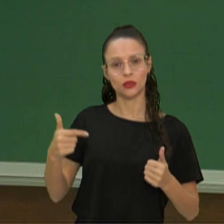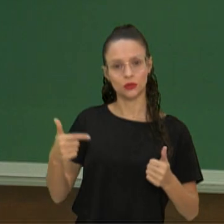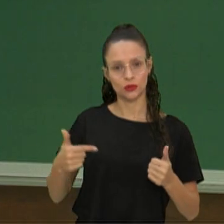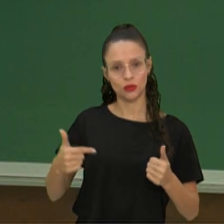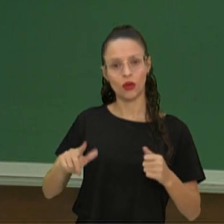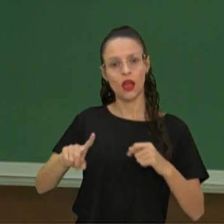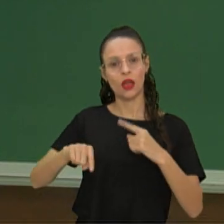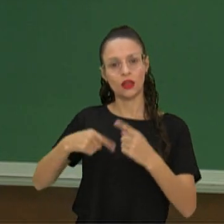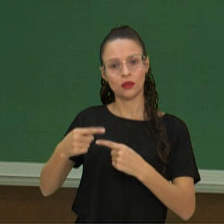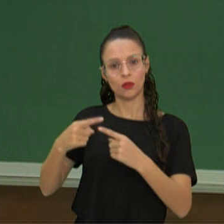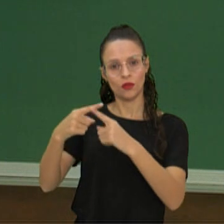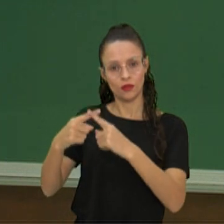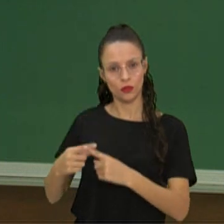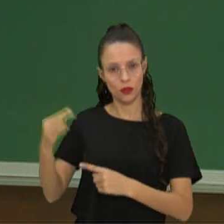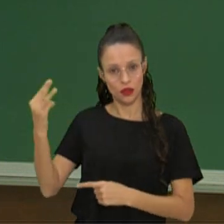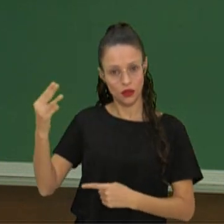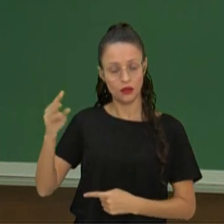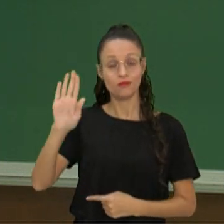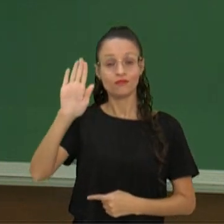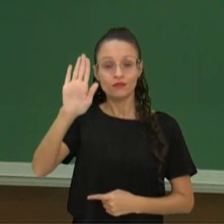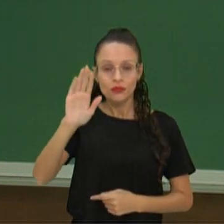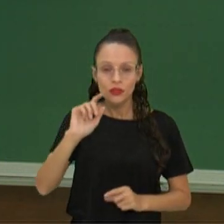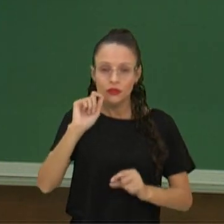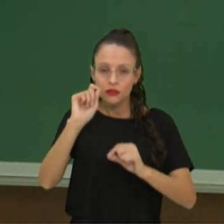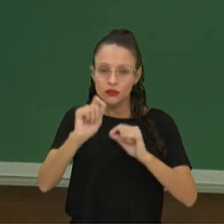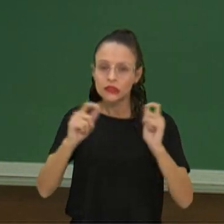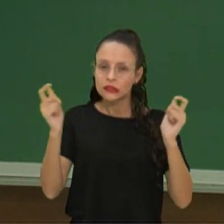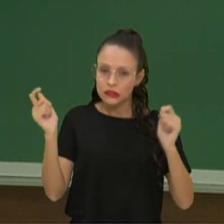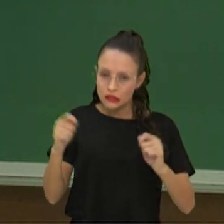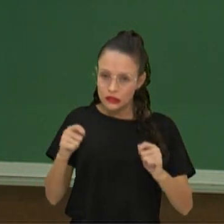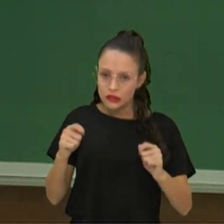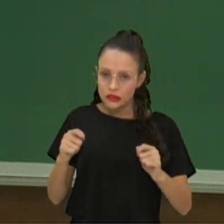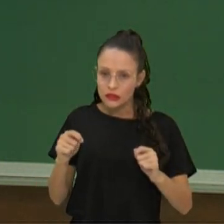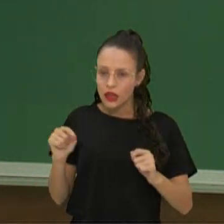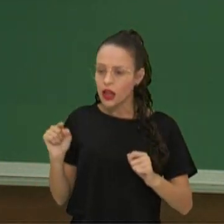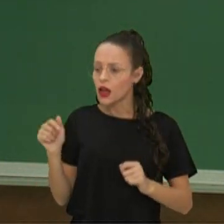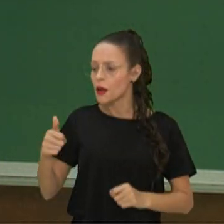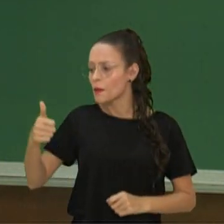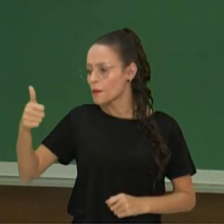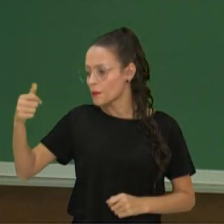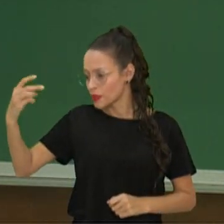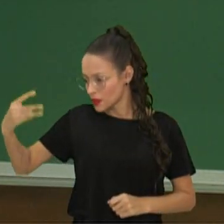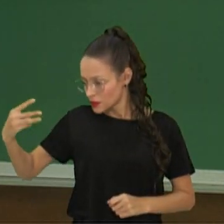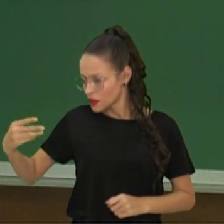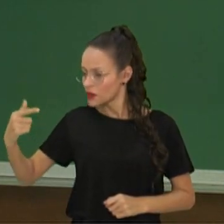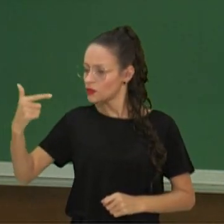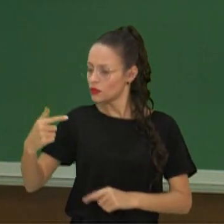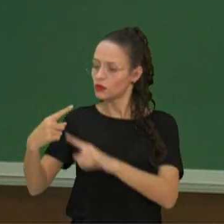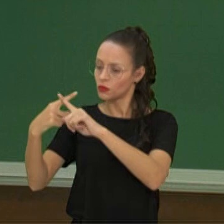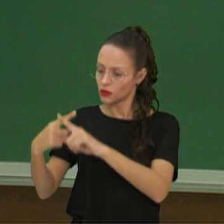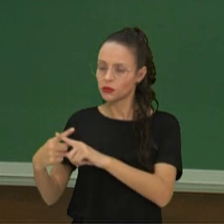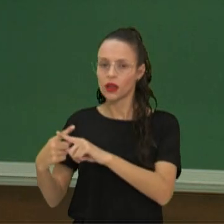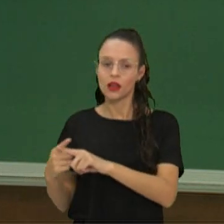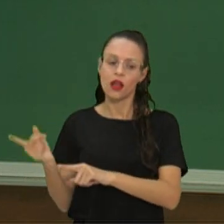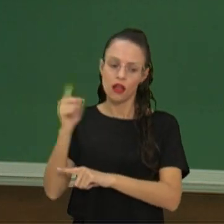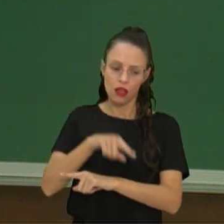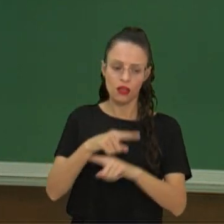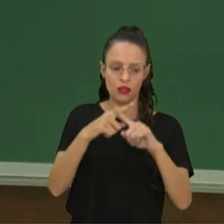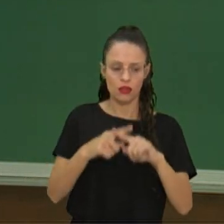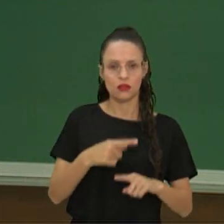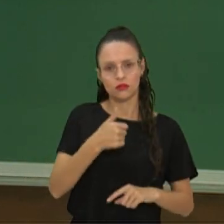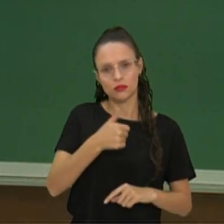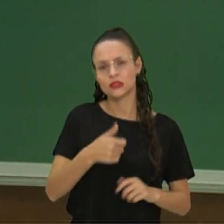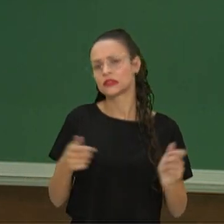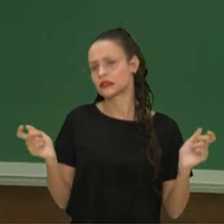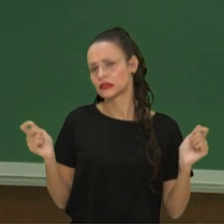depois multiplicar pelo terceiro. Mas nada me impediria de resolver os dois últimos e multiplicar pelo primeiro, porque a multiplicação, ela não